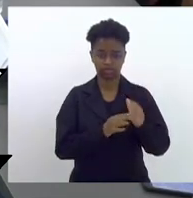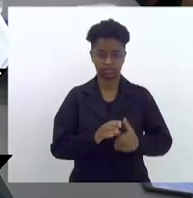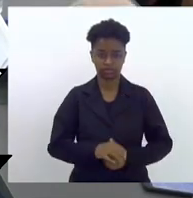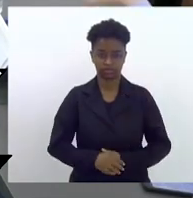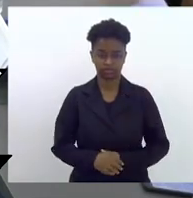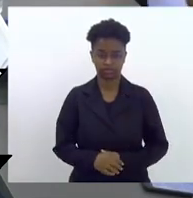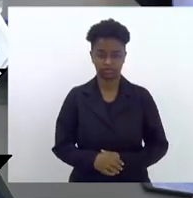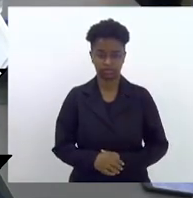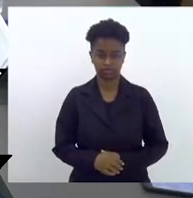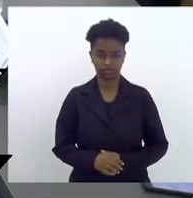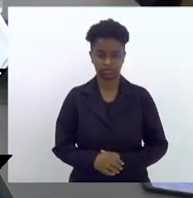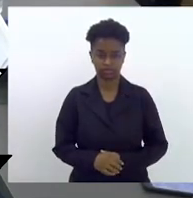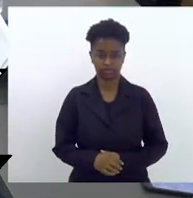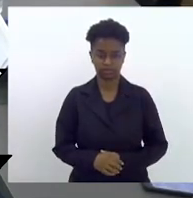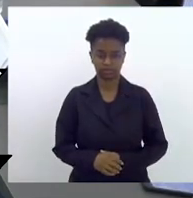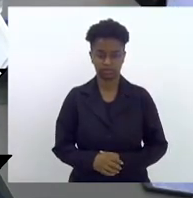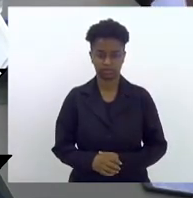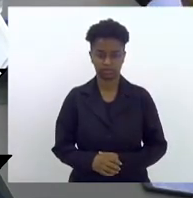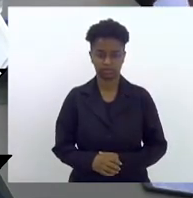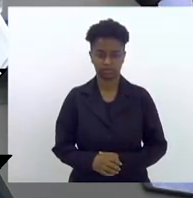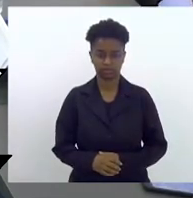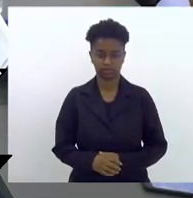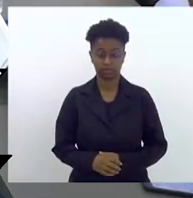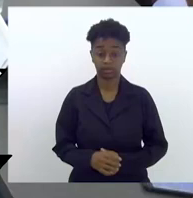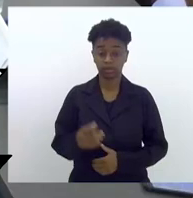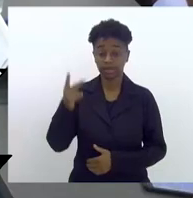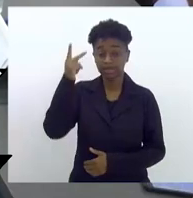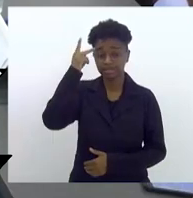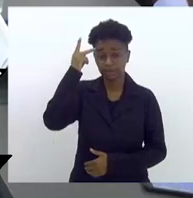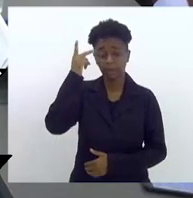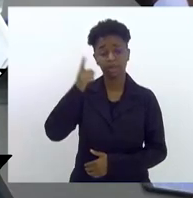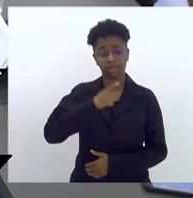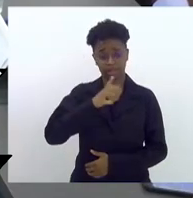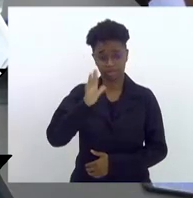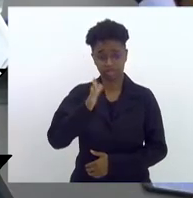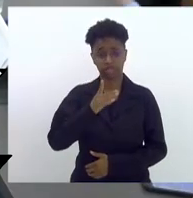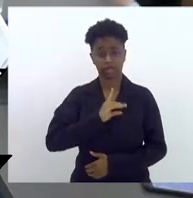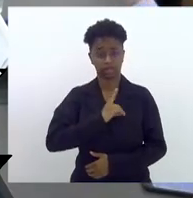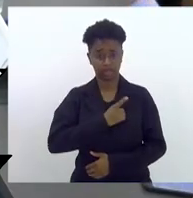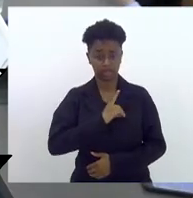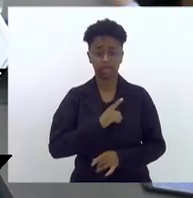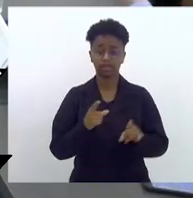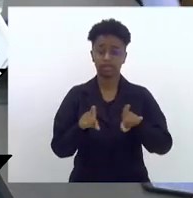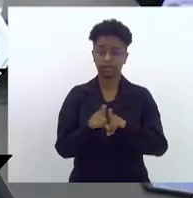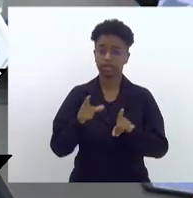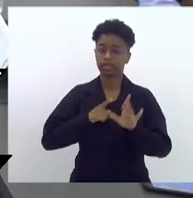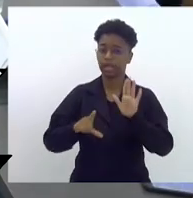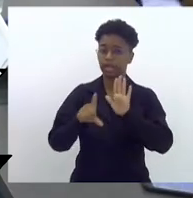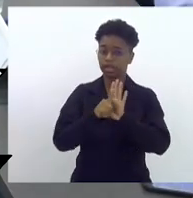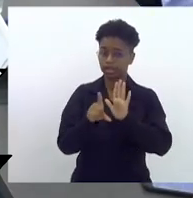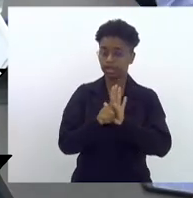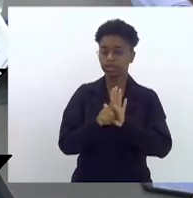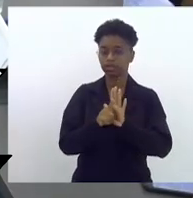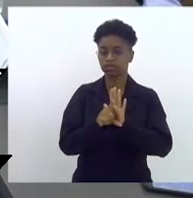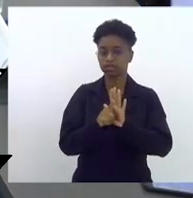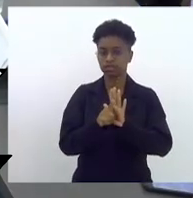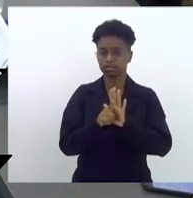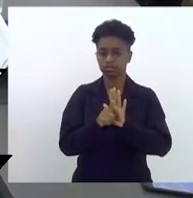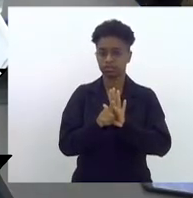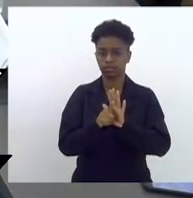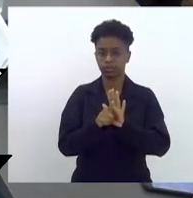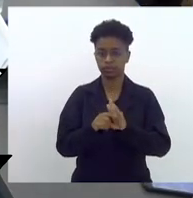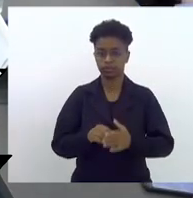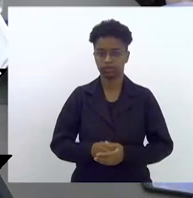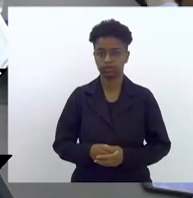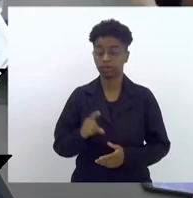crítica é injusta em São Paulo já tinha essa delegacia tinha lei não criava a gente foi criou a